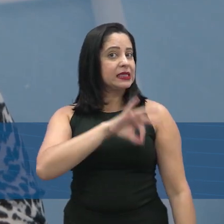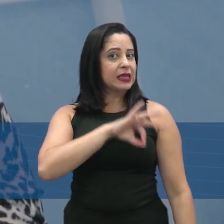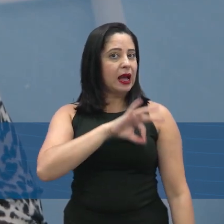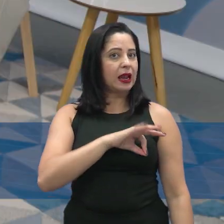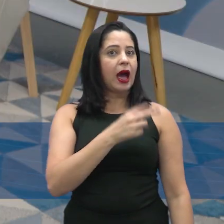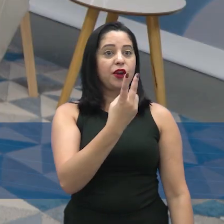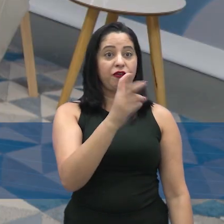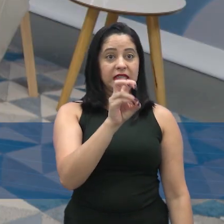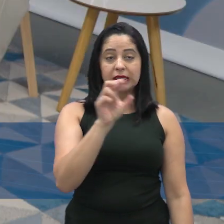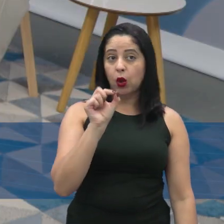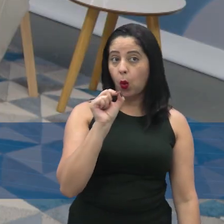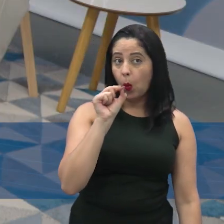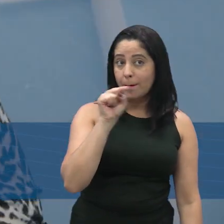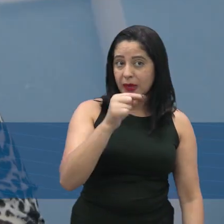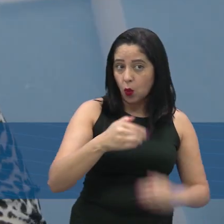R$